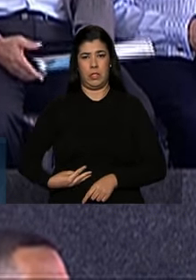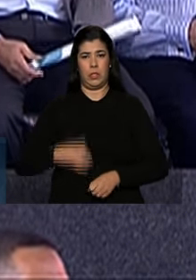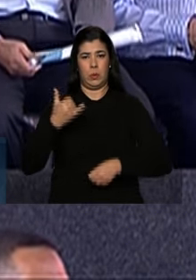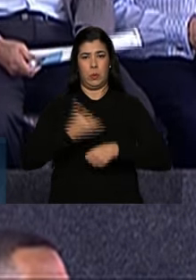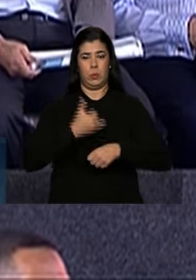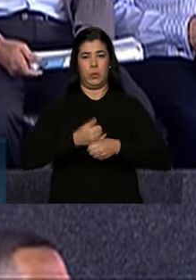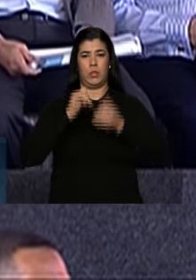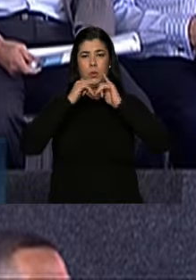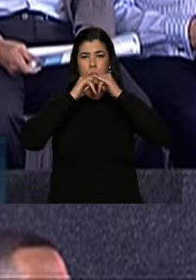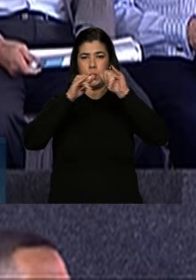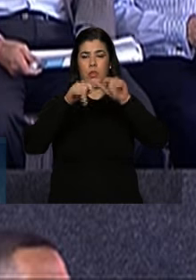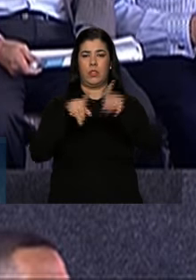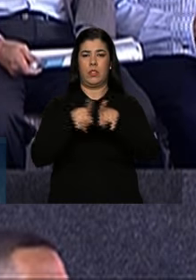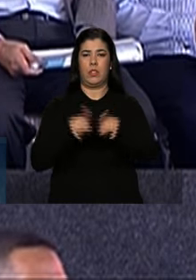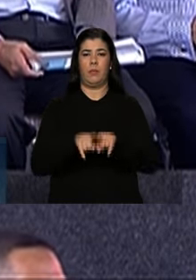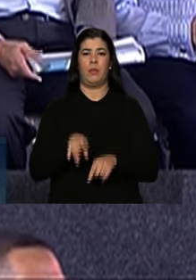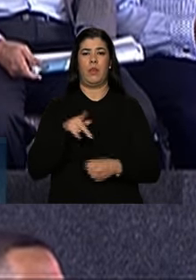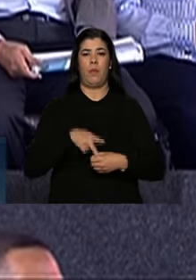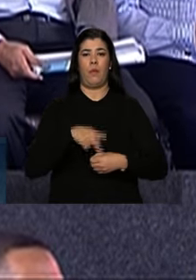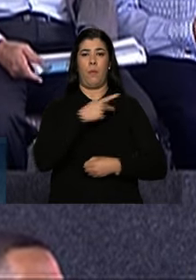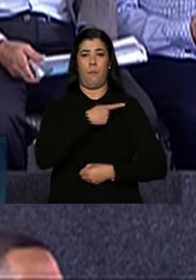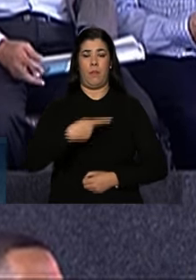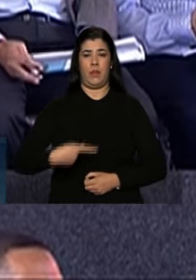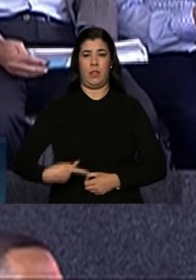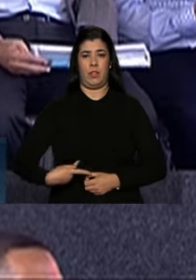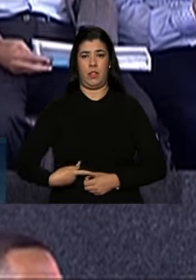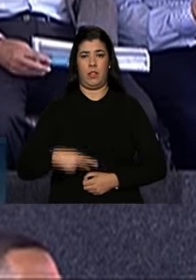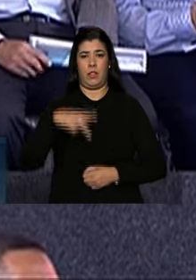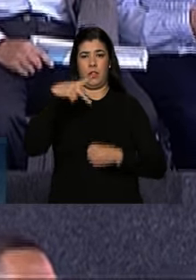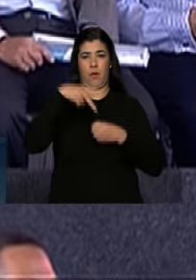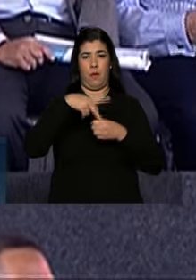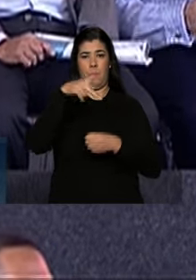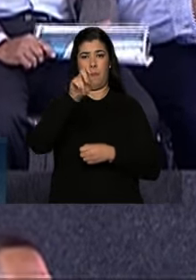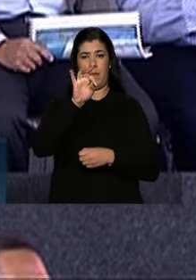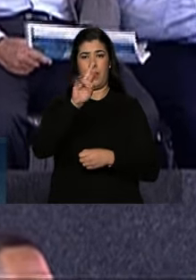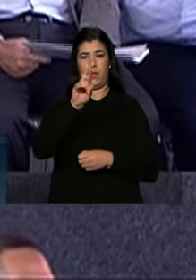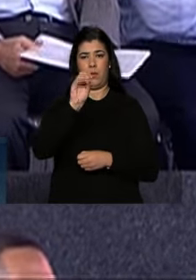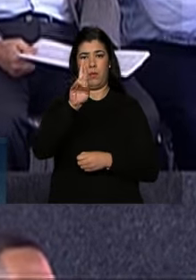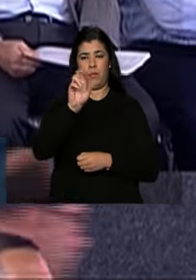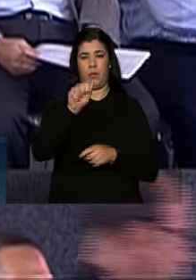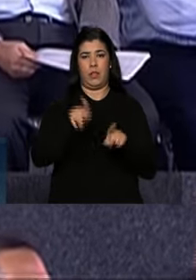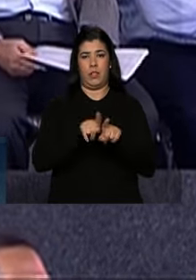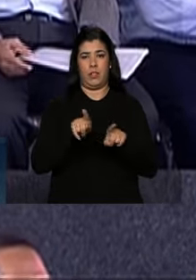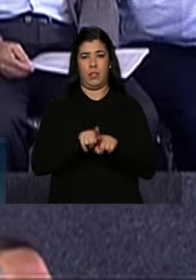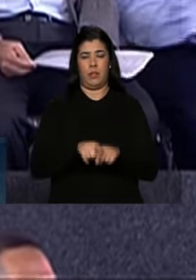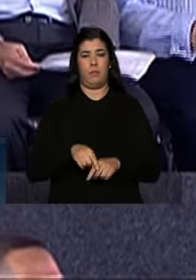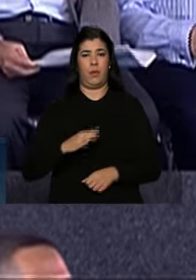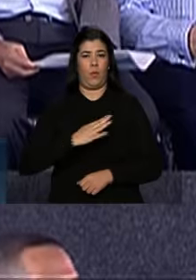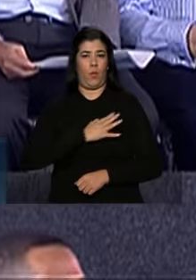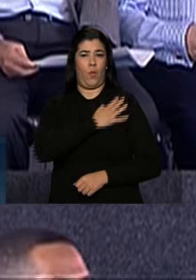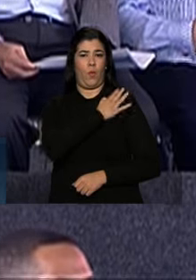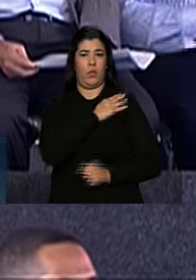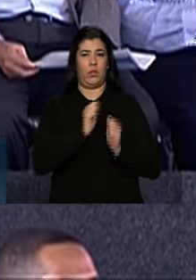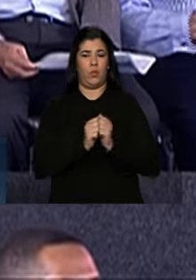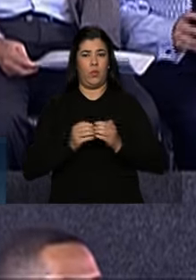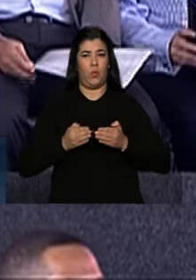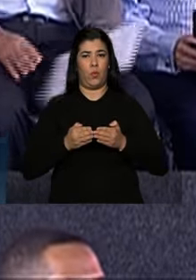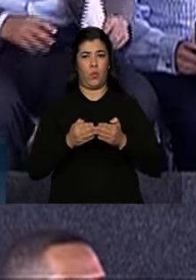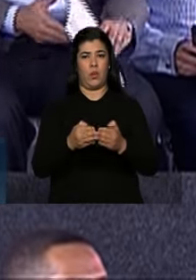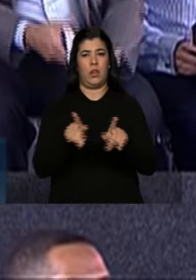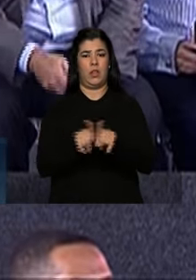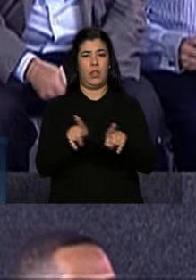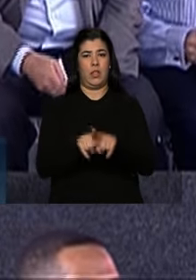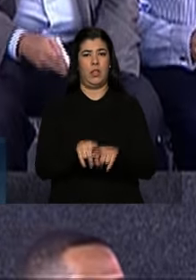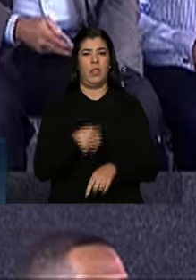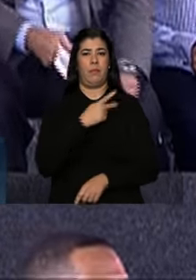o Presidente da Petrobras, o Presidente da Transpetro e o Comandante da Marinha para acompanharem a senhora